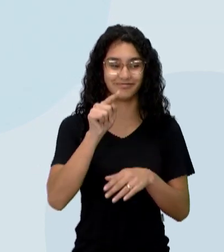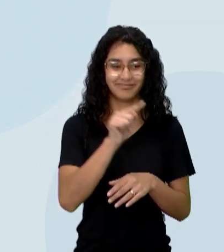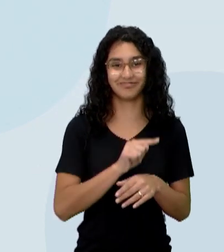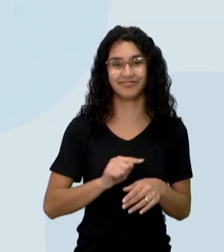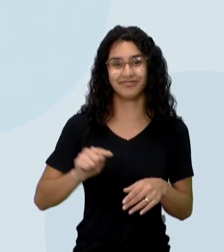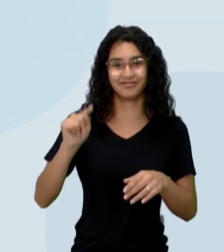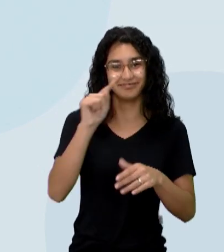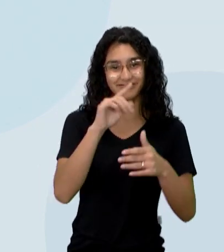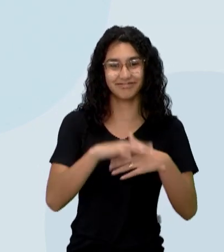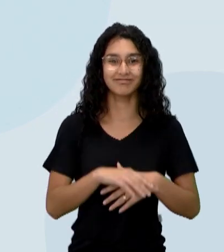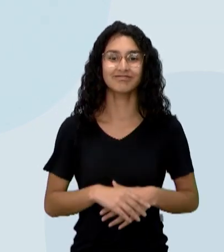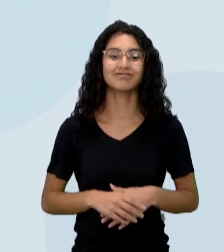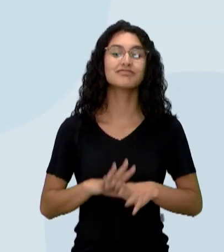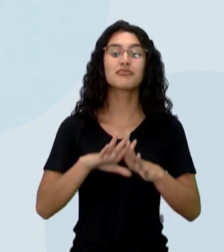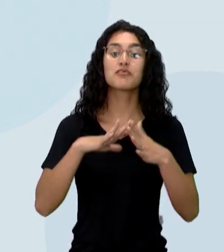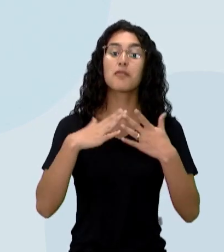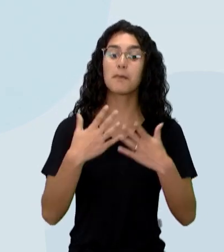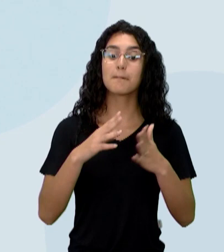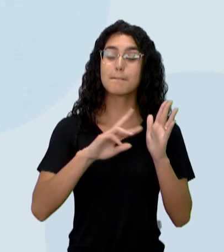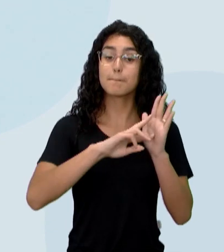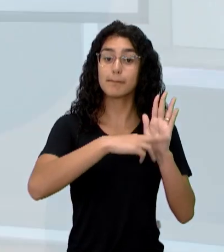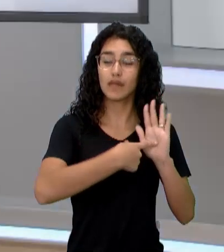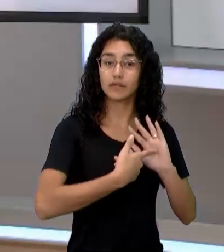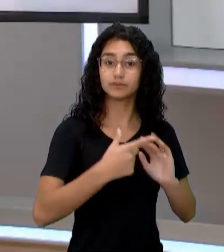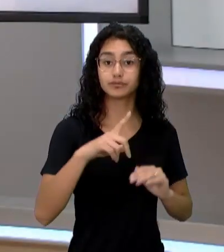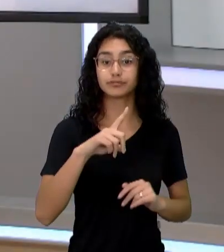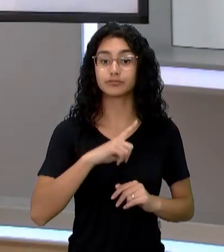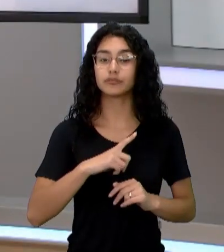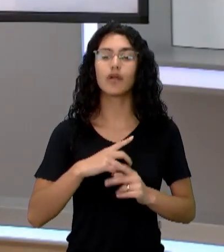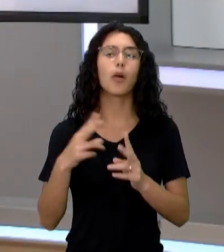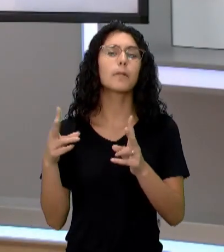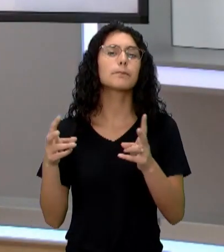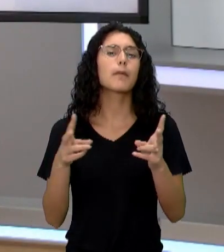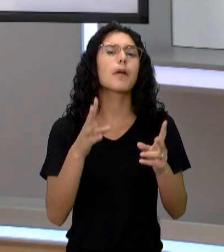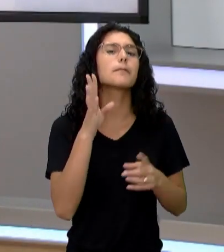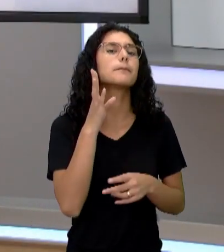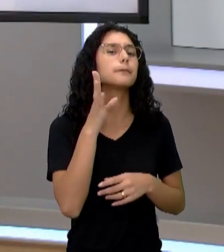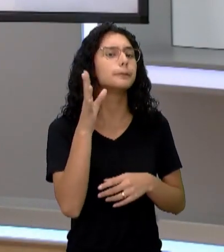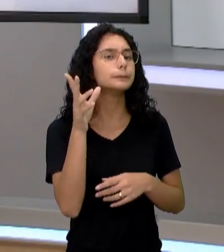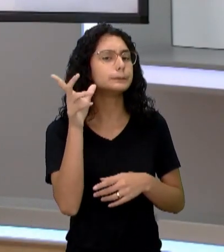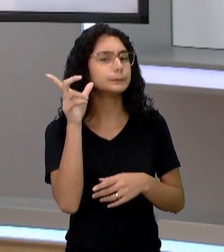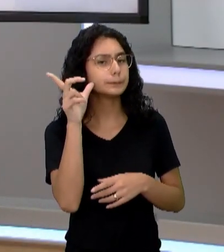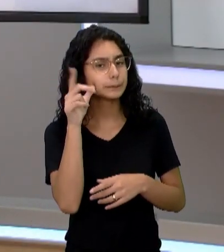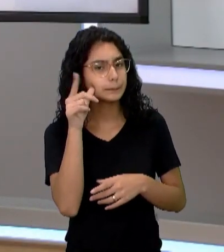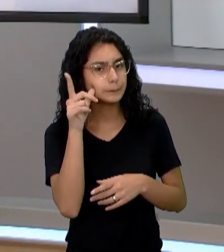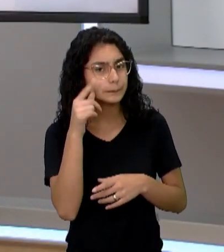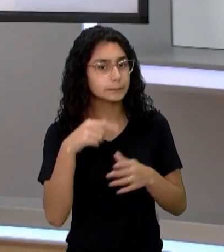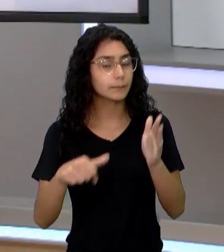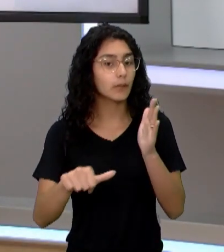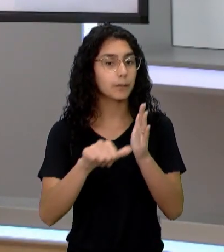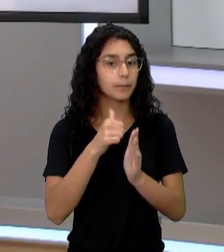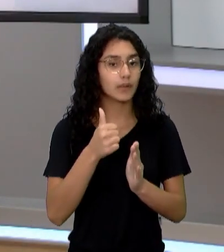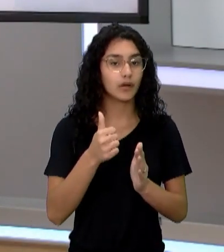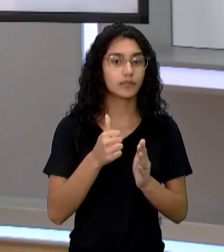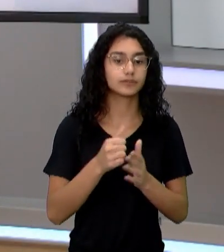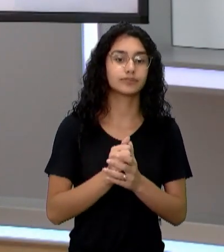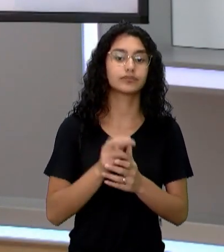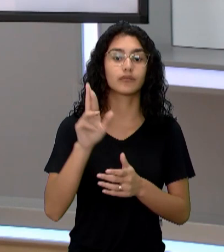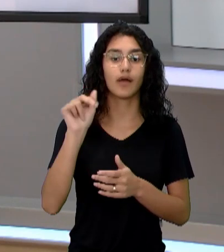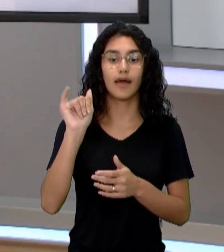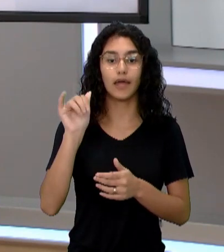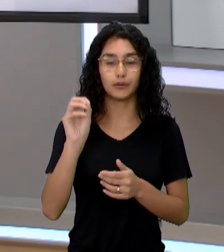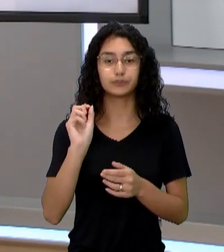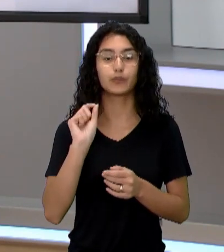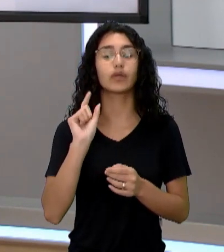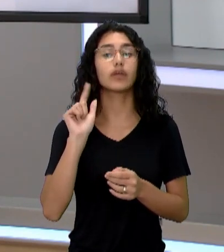circunferência, tá? Bom, na circunferência nós temos algumas coisas que são interessantes, né? A primeira delas é o raio, né? O que é o